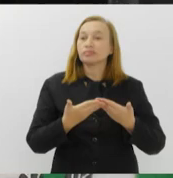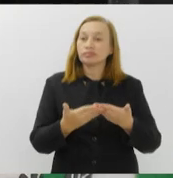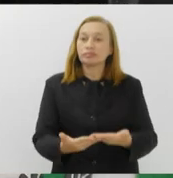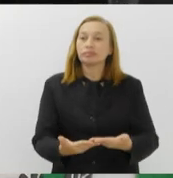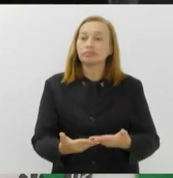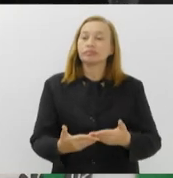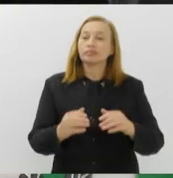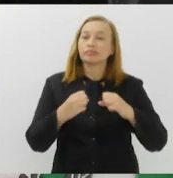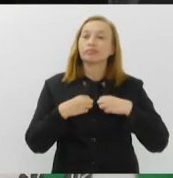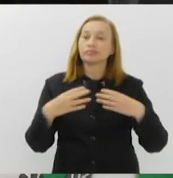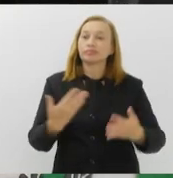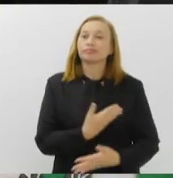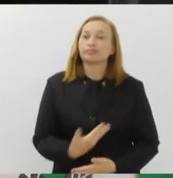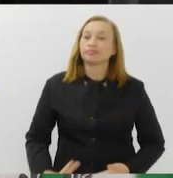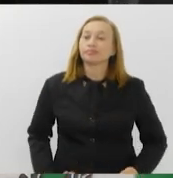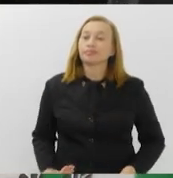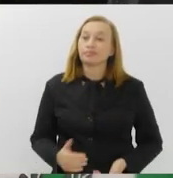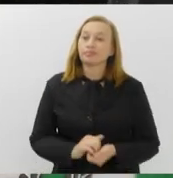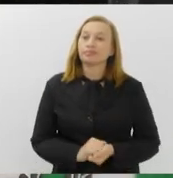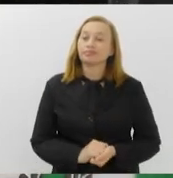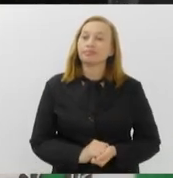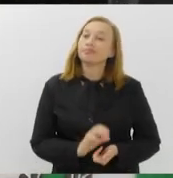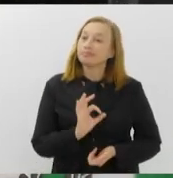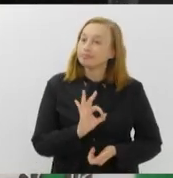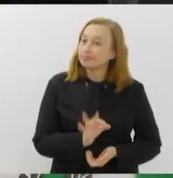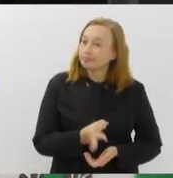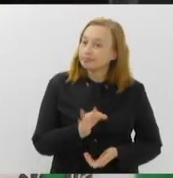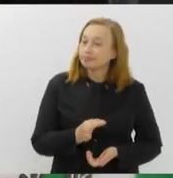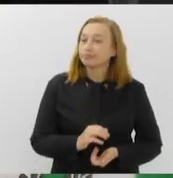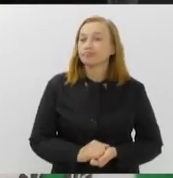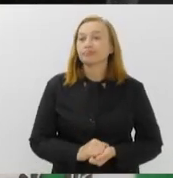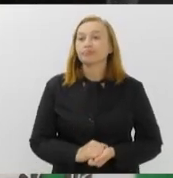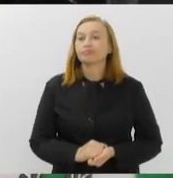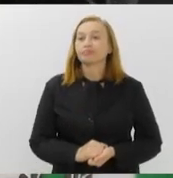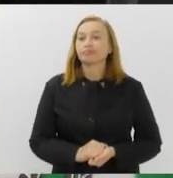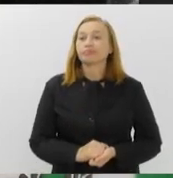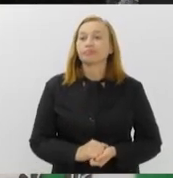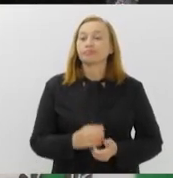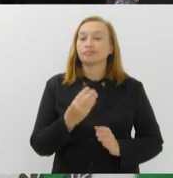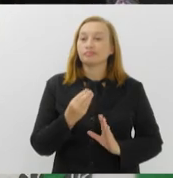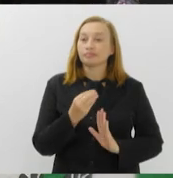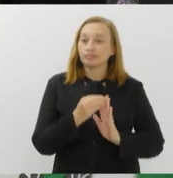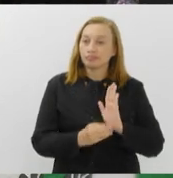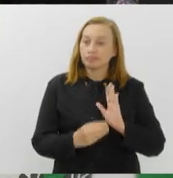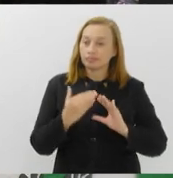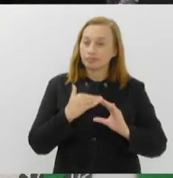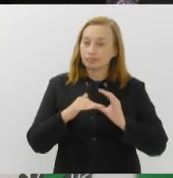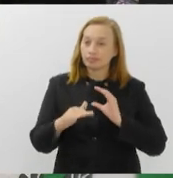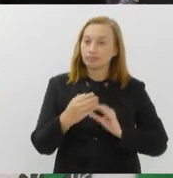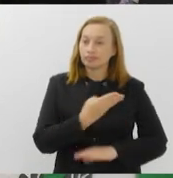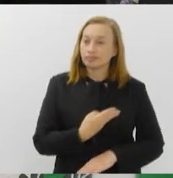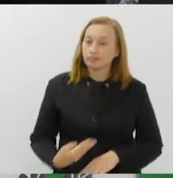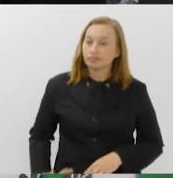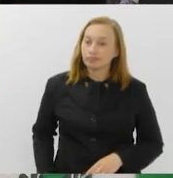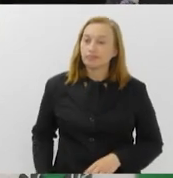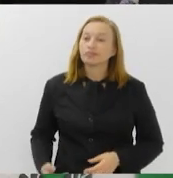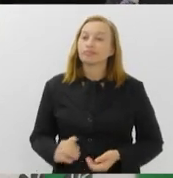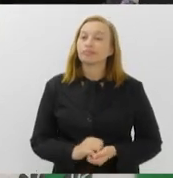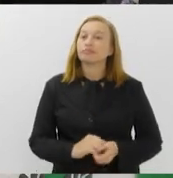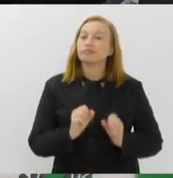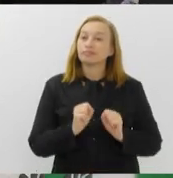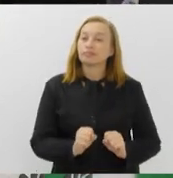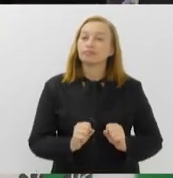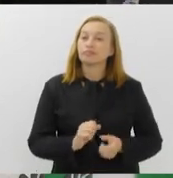dessa audiência pública pode ser exatamente um envio de um ofício ao governador para que